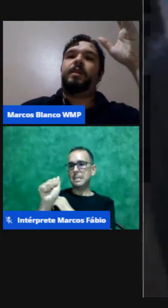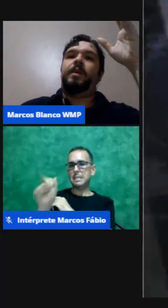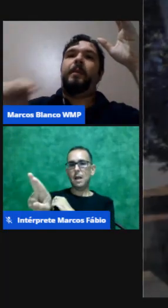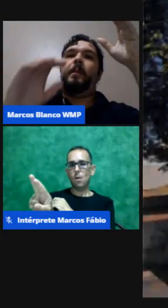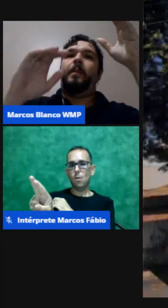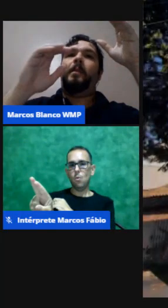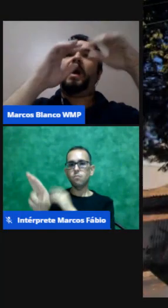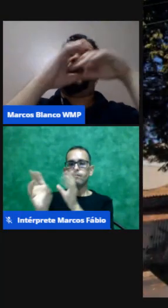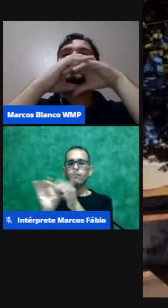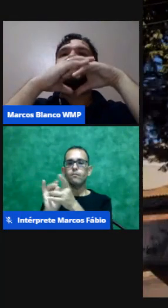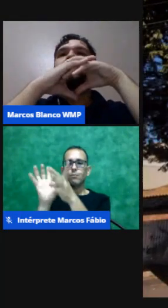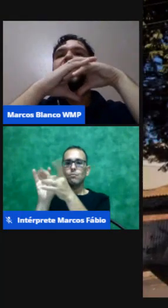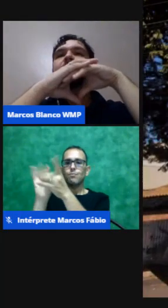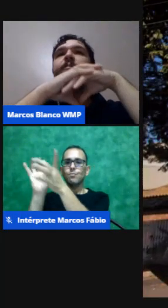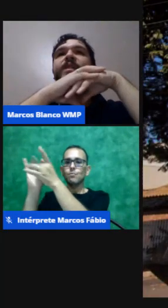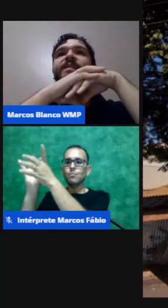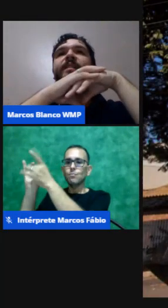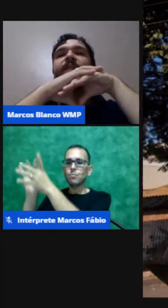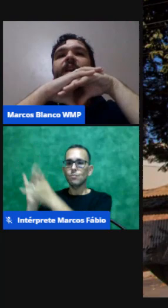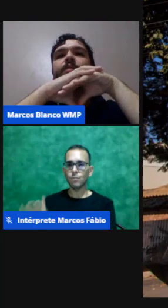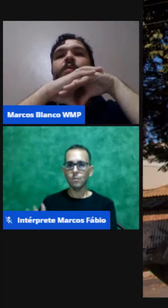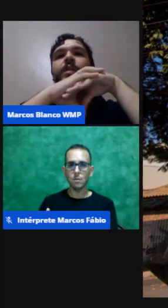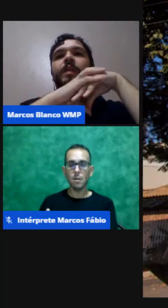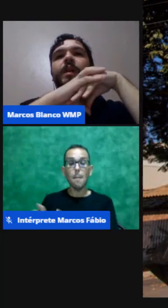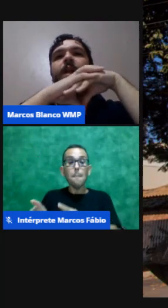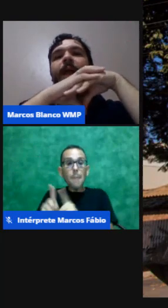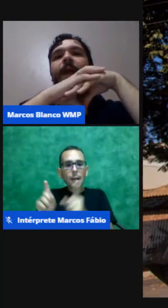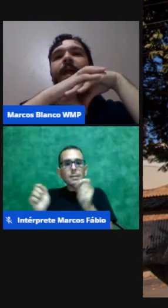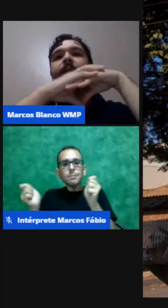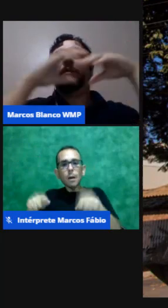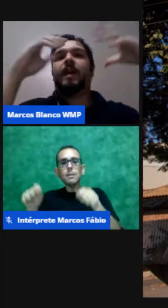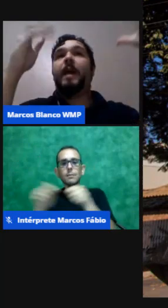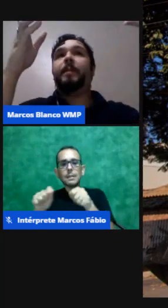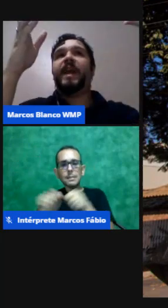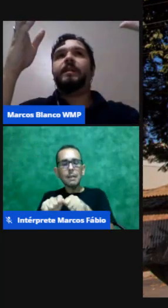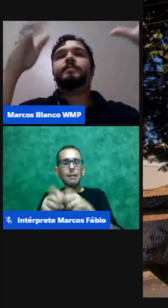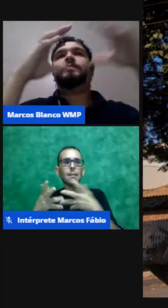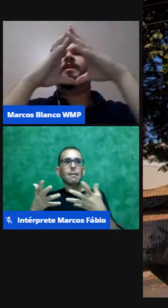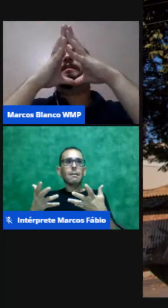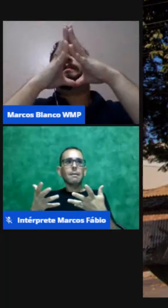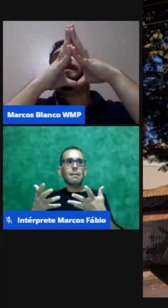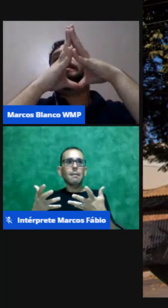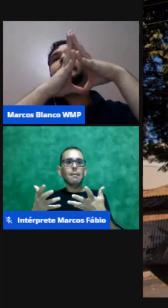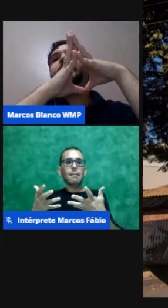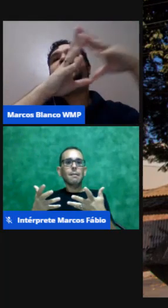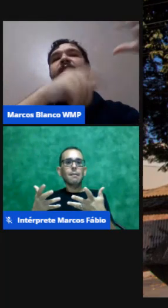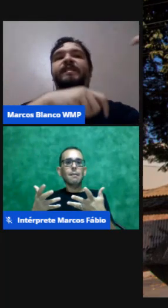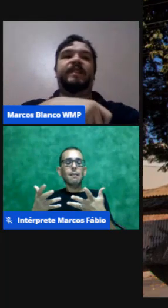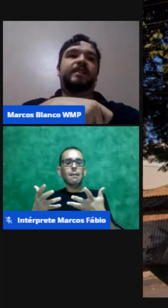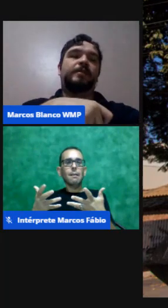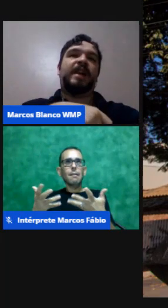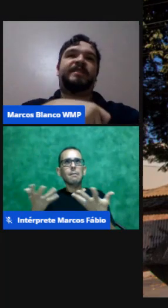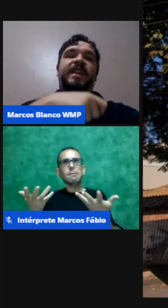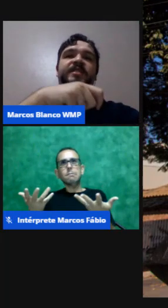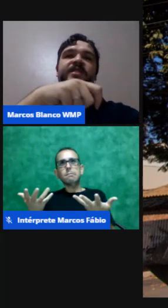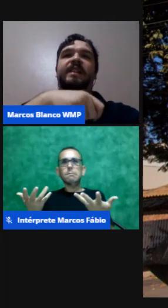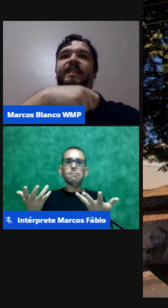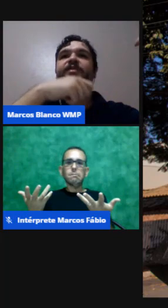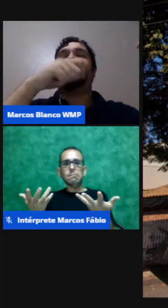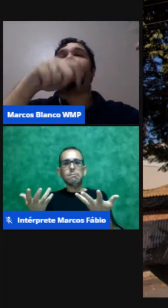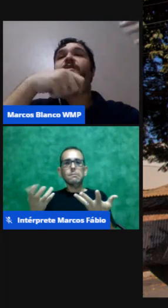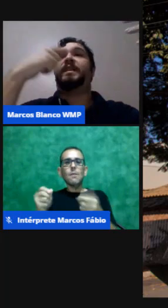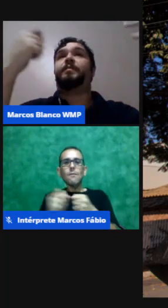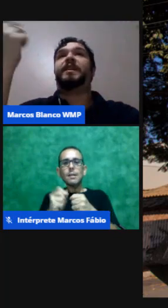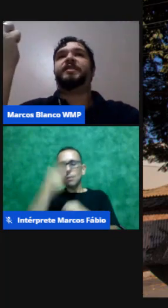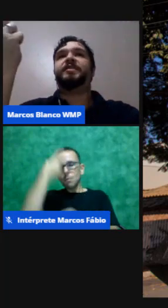mosquitos. Mas também pode ser feito a pé, né? Esses